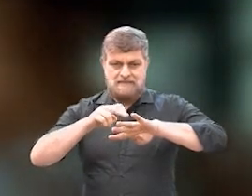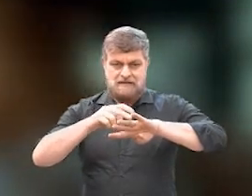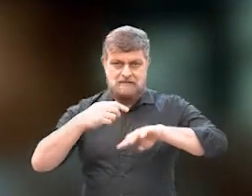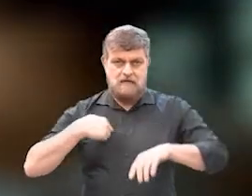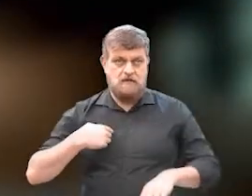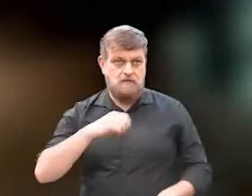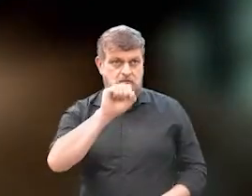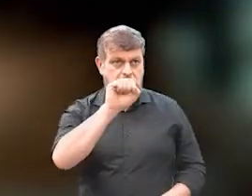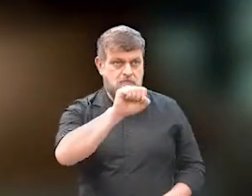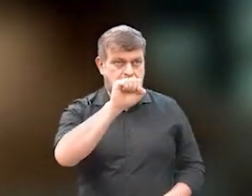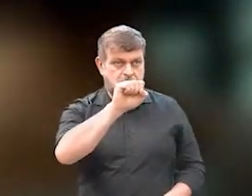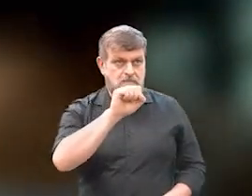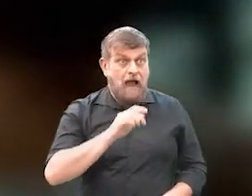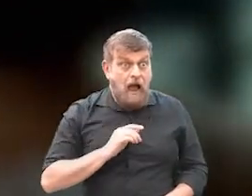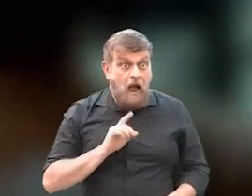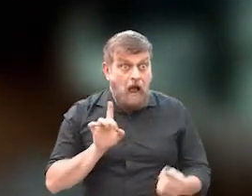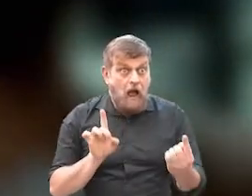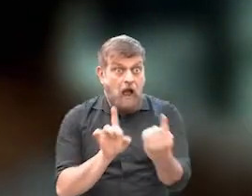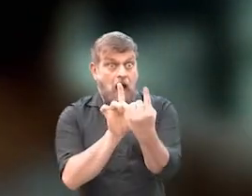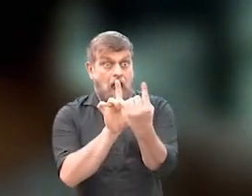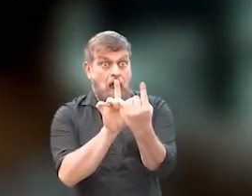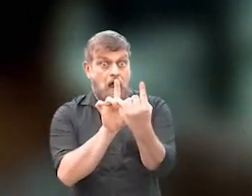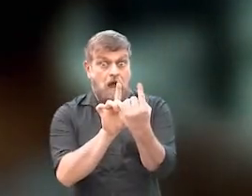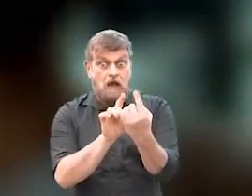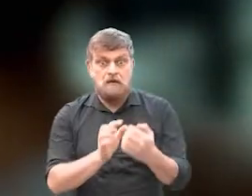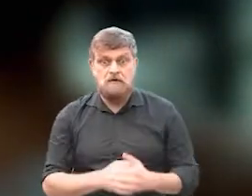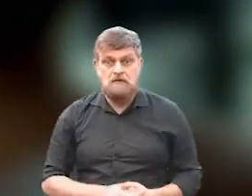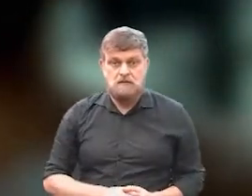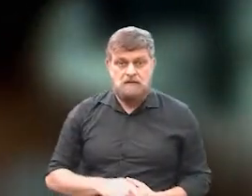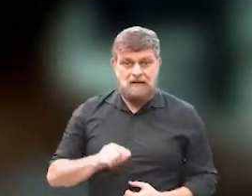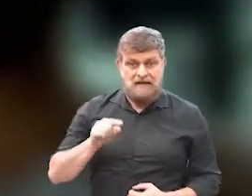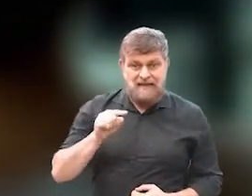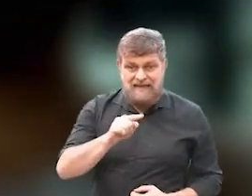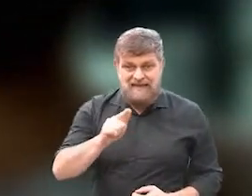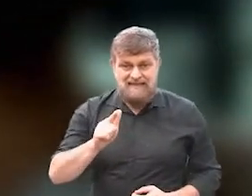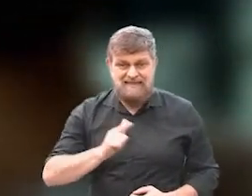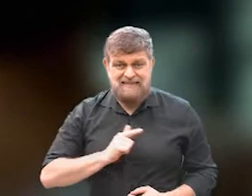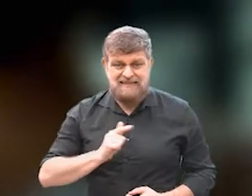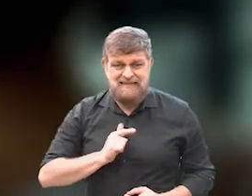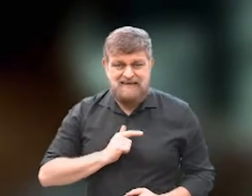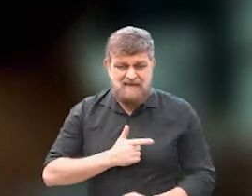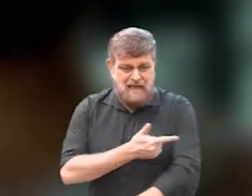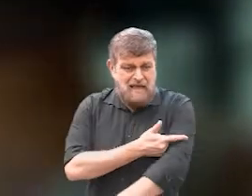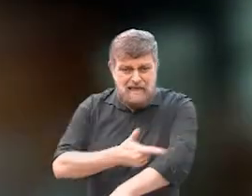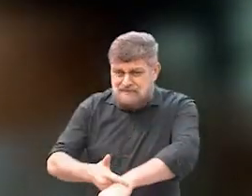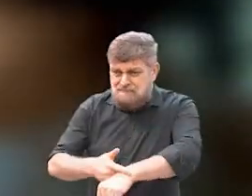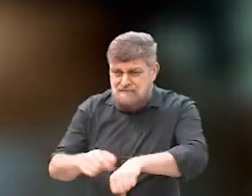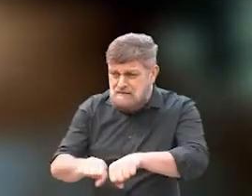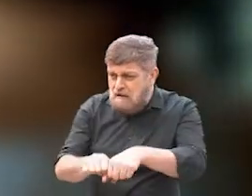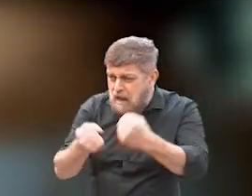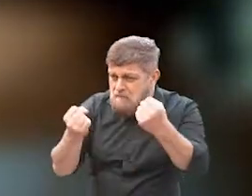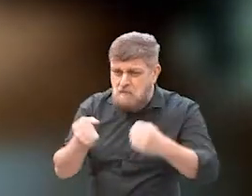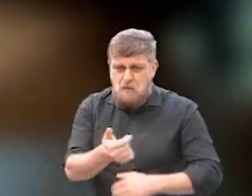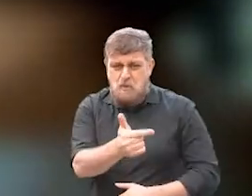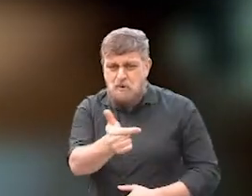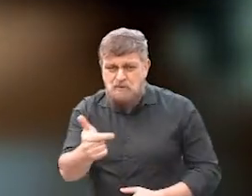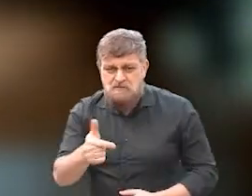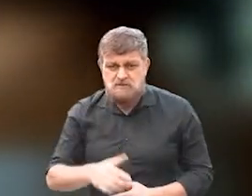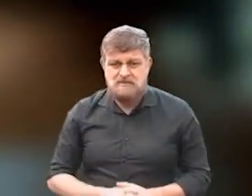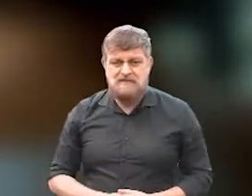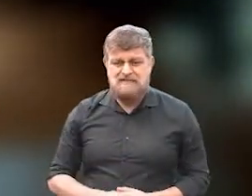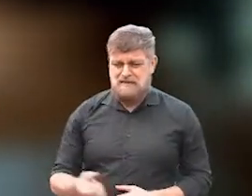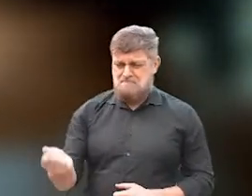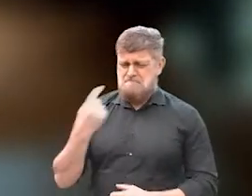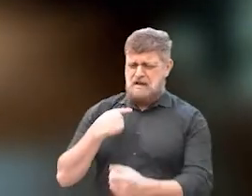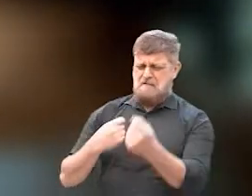Me deparei com ele, mas tinha que acontecer, porque estava tendo muita falta de respeito. E aí veio umas